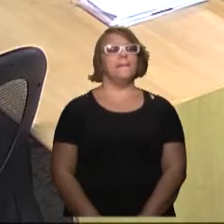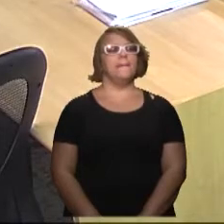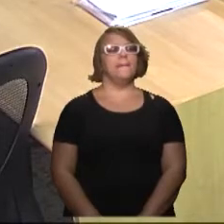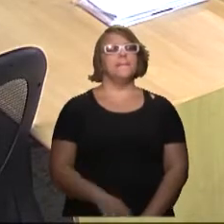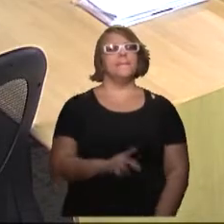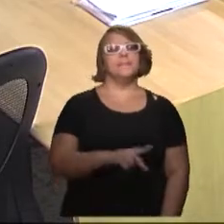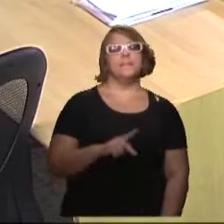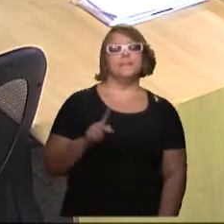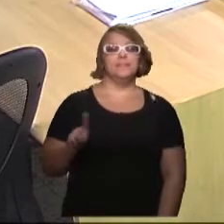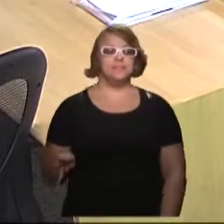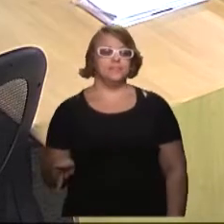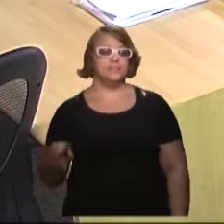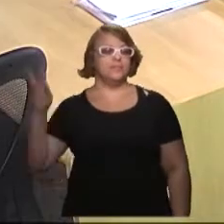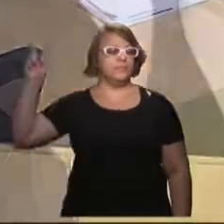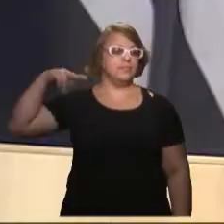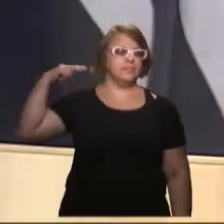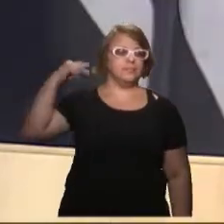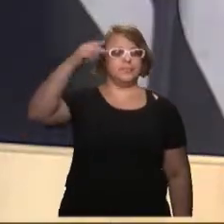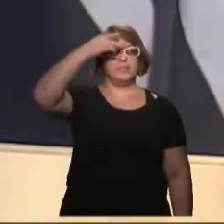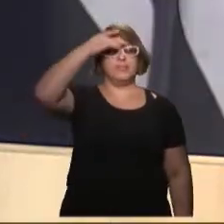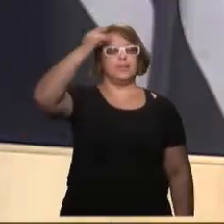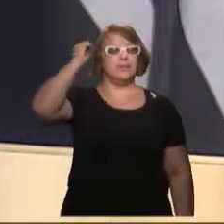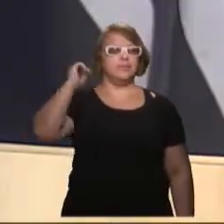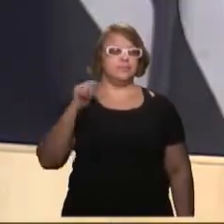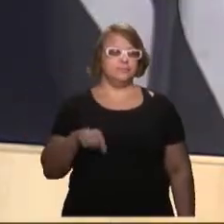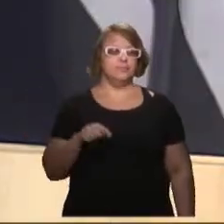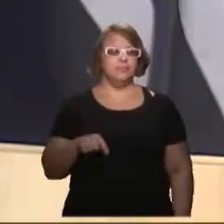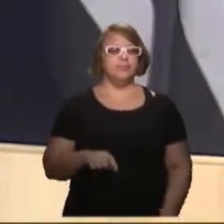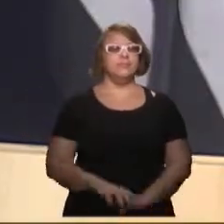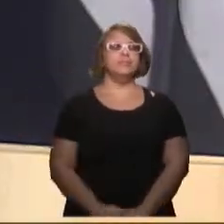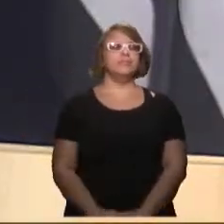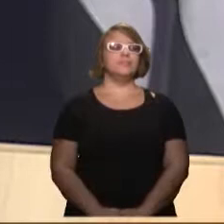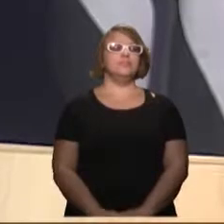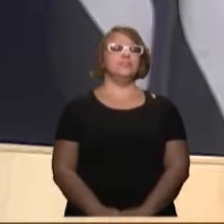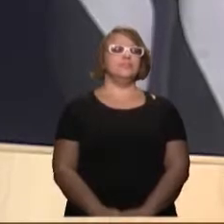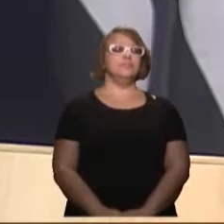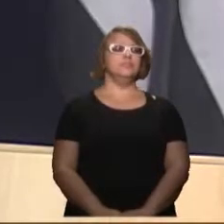Senhor presidente, nobres pares, boníssimos aqui presentes.